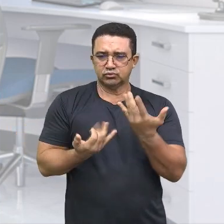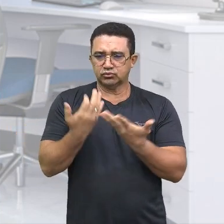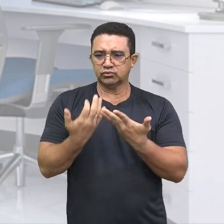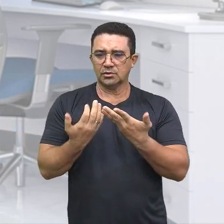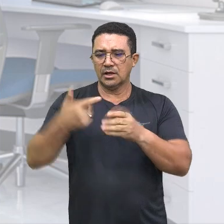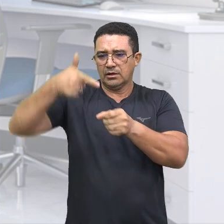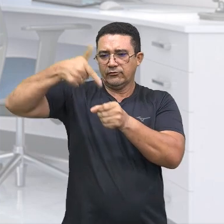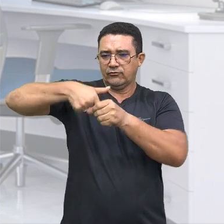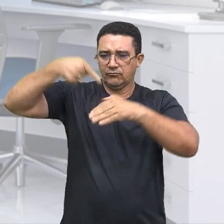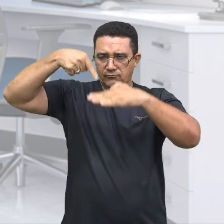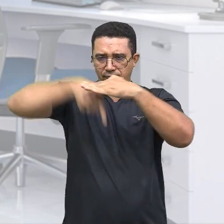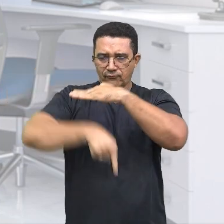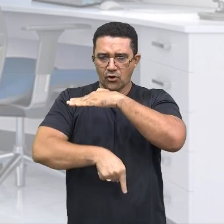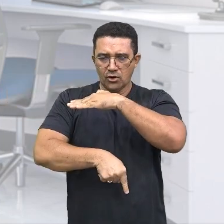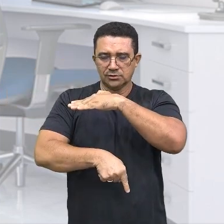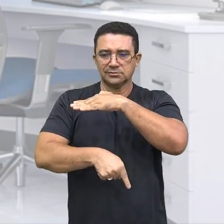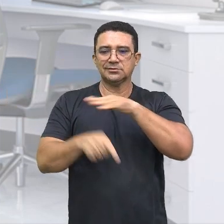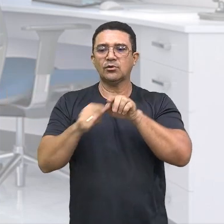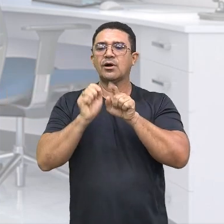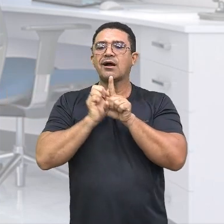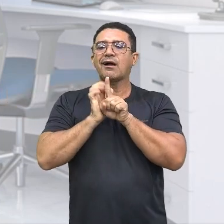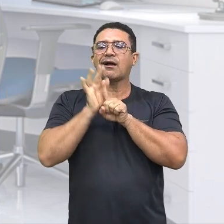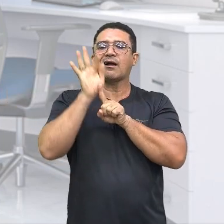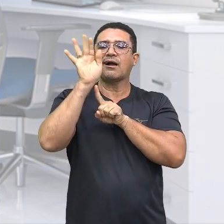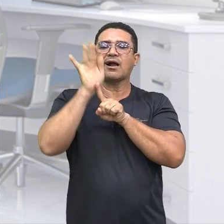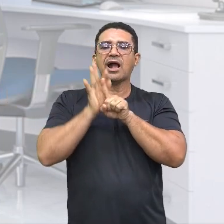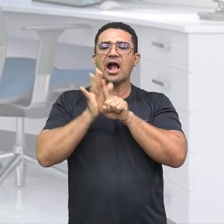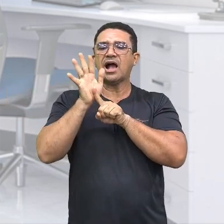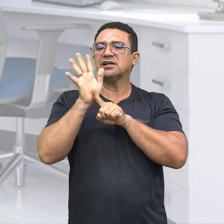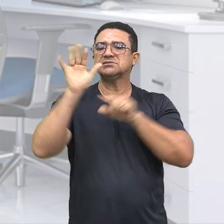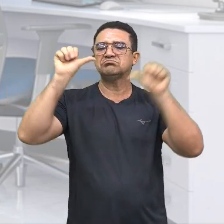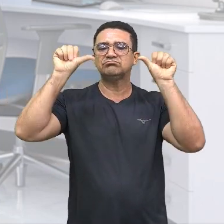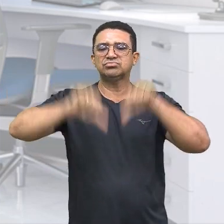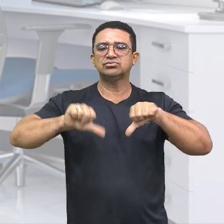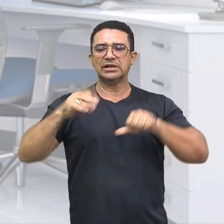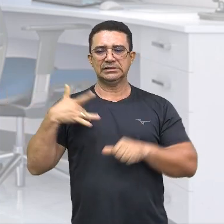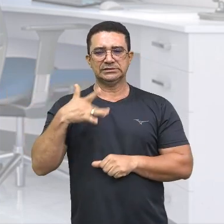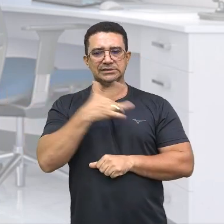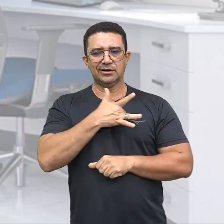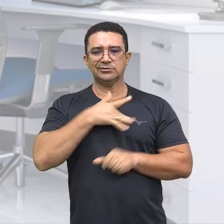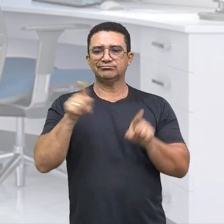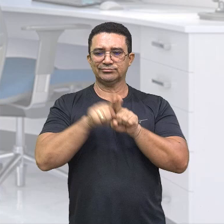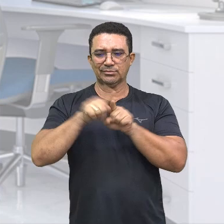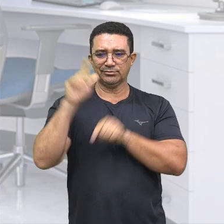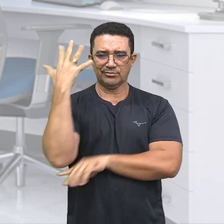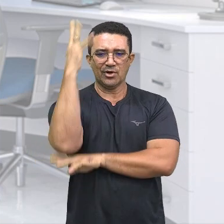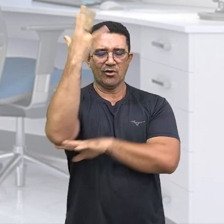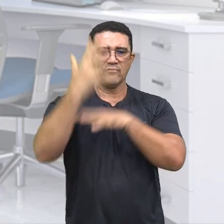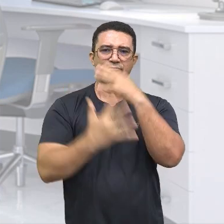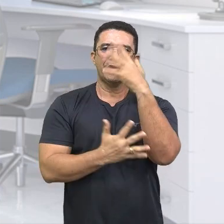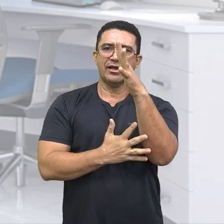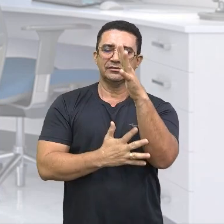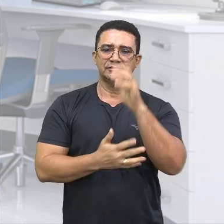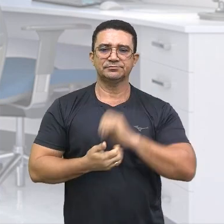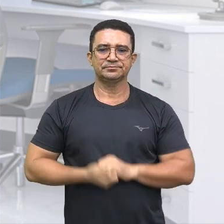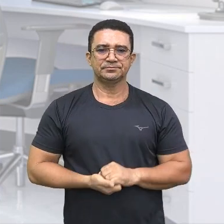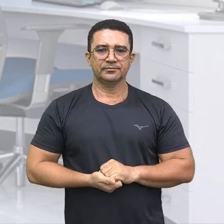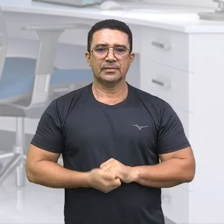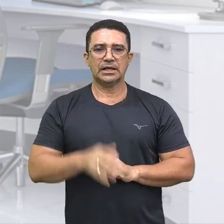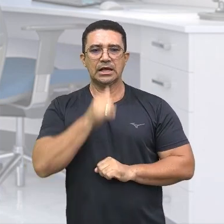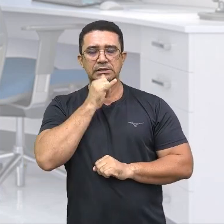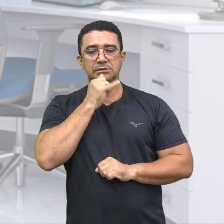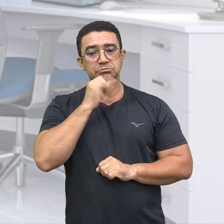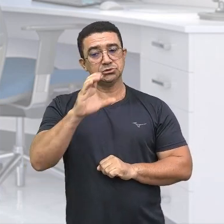fósseis gera gases muito nocivos à nossa saúde e ao meio ambiente, como, por exemplo,